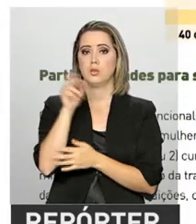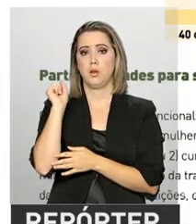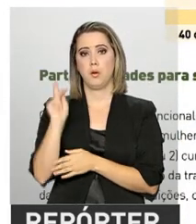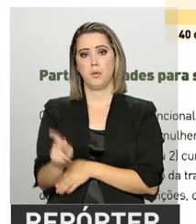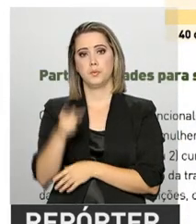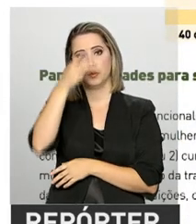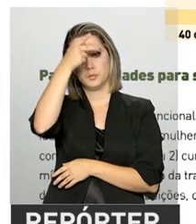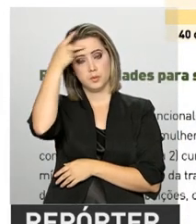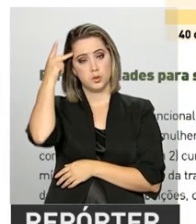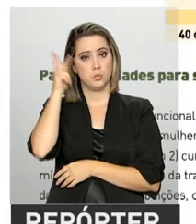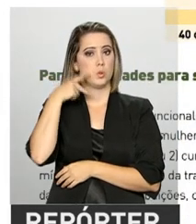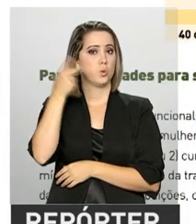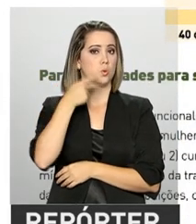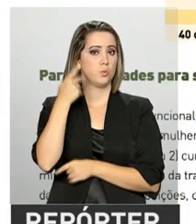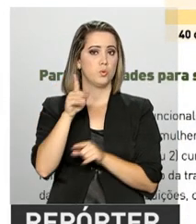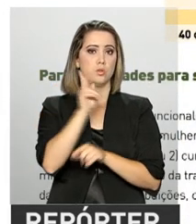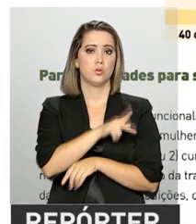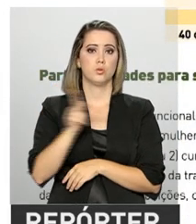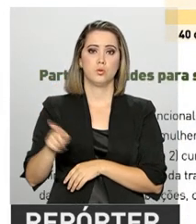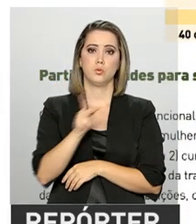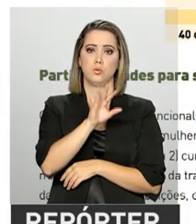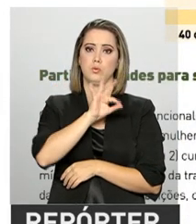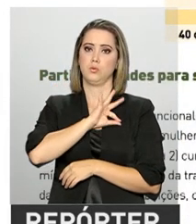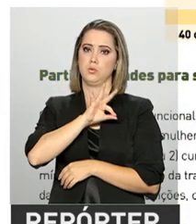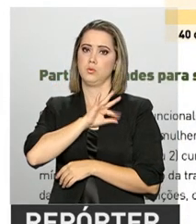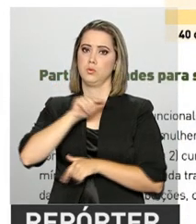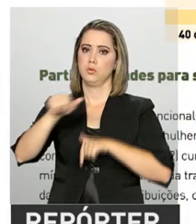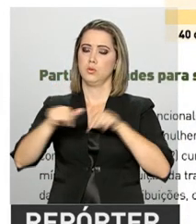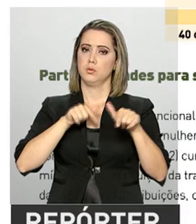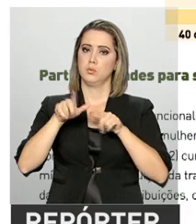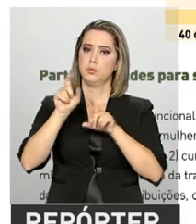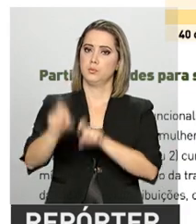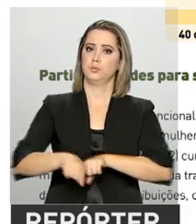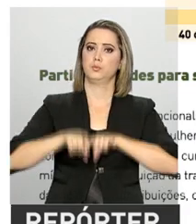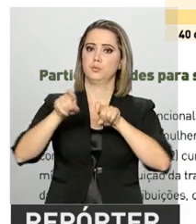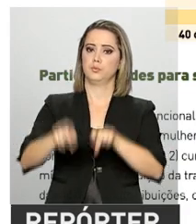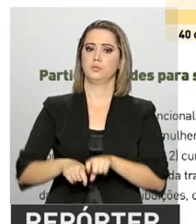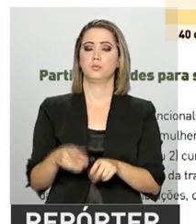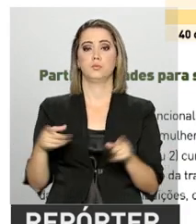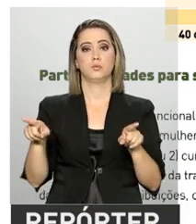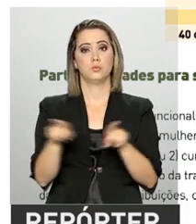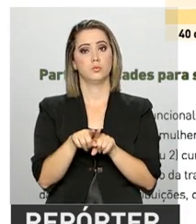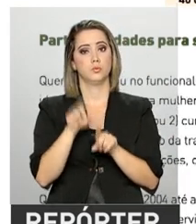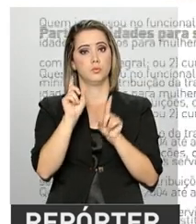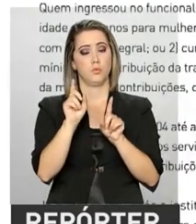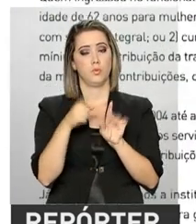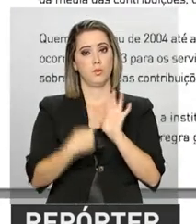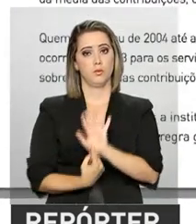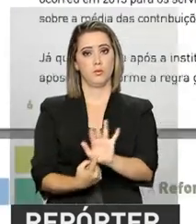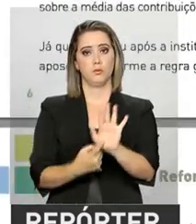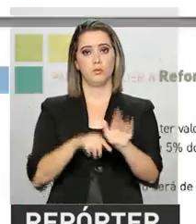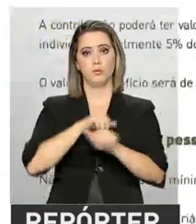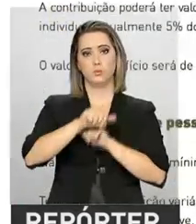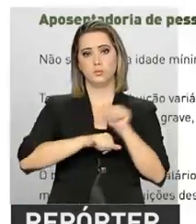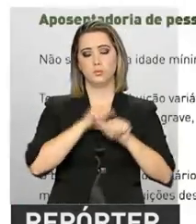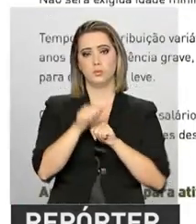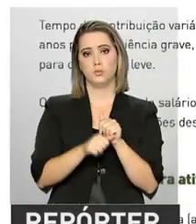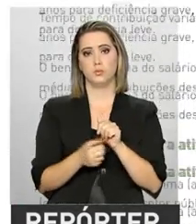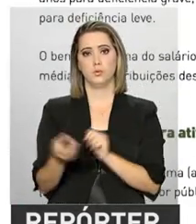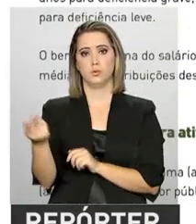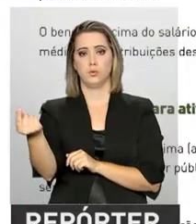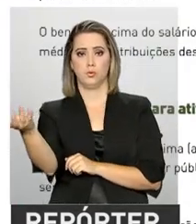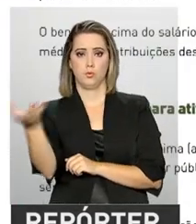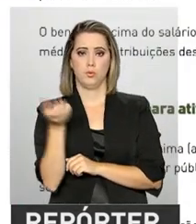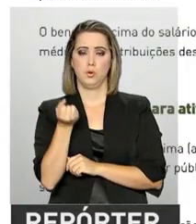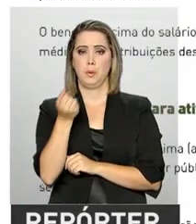aposentadoria de políticos professores policiais e Trabalhadores Rurais o texto também mostra as mudanças